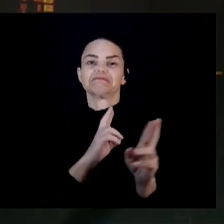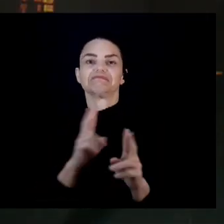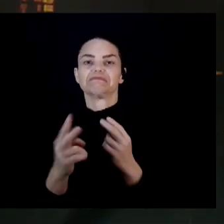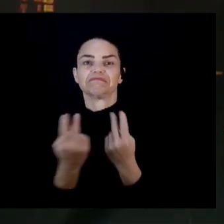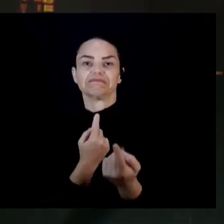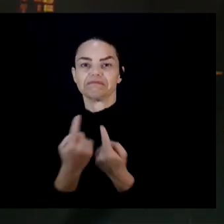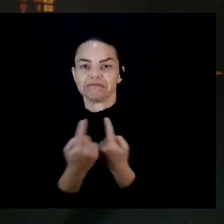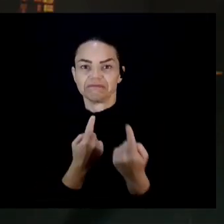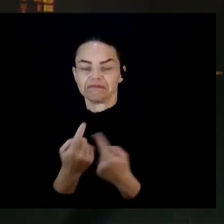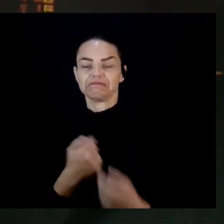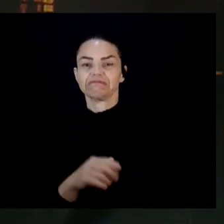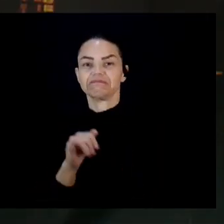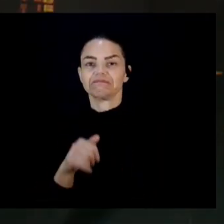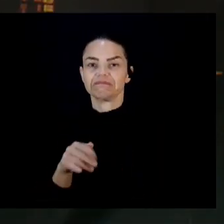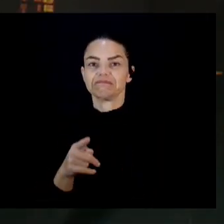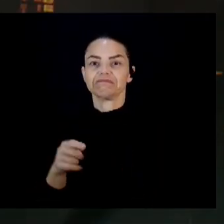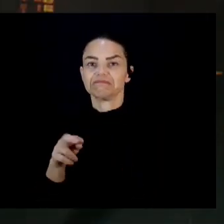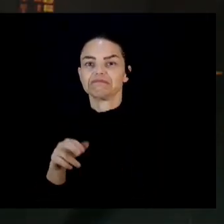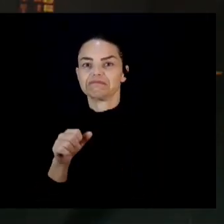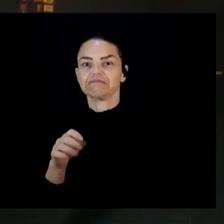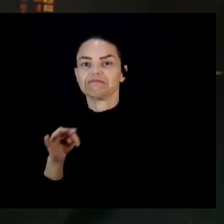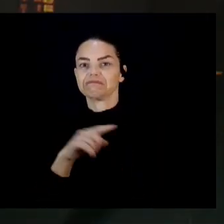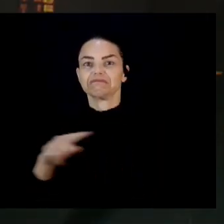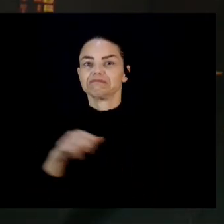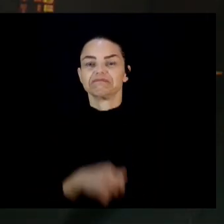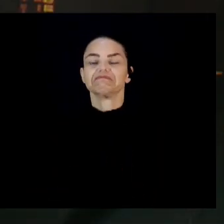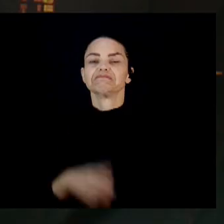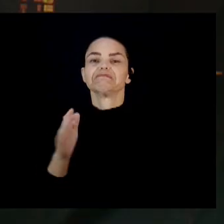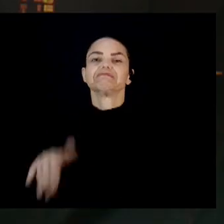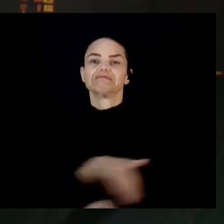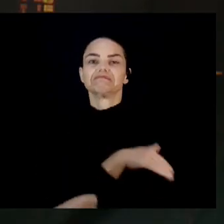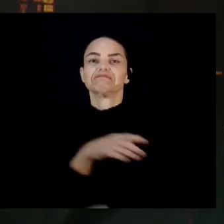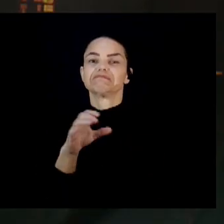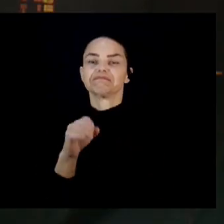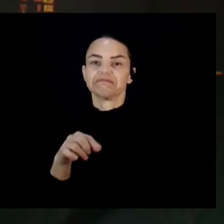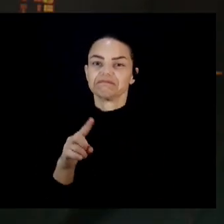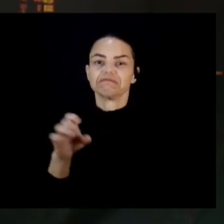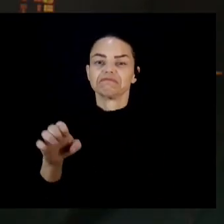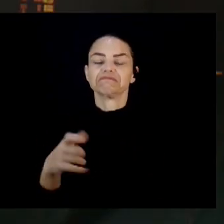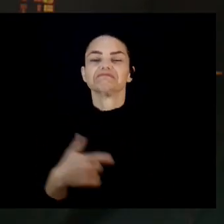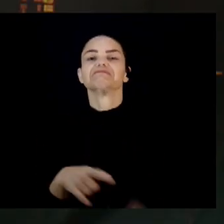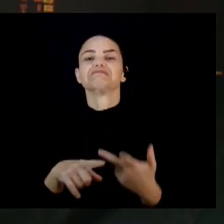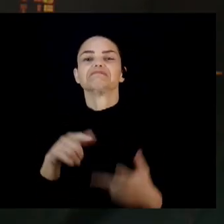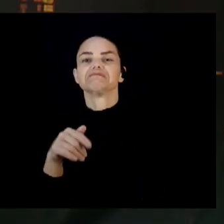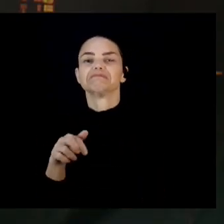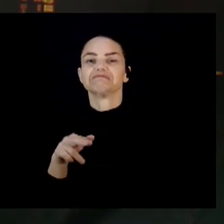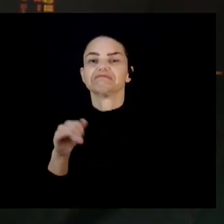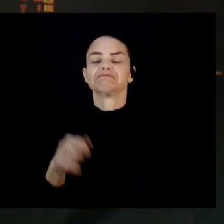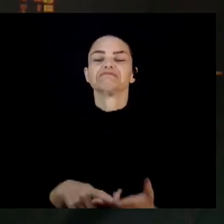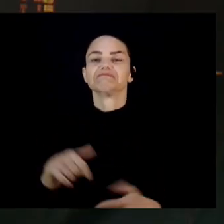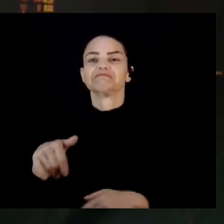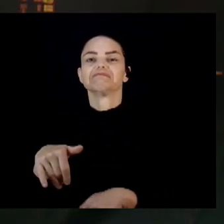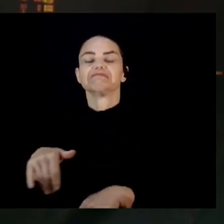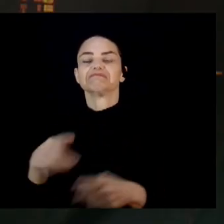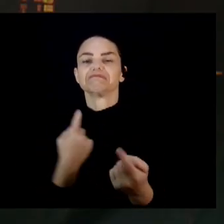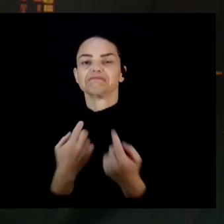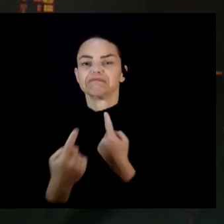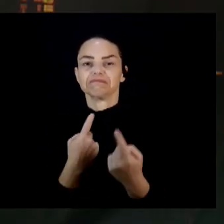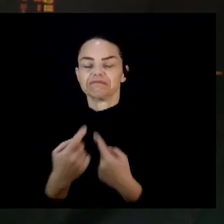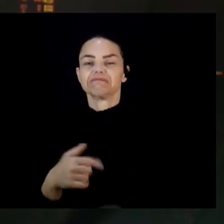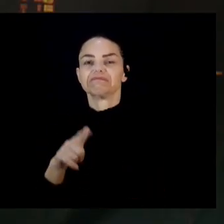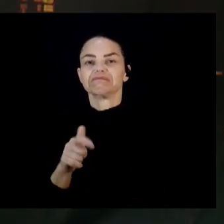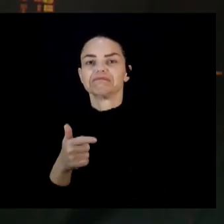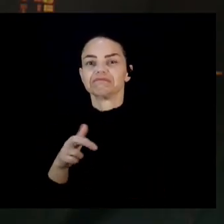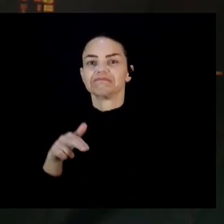Tereza Cristina, entre a Rua Condideu e a Avenida Guarani. Também a reserva de vagas em trechos da Rua